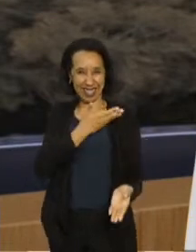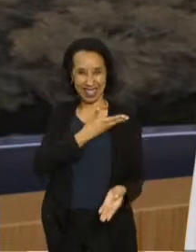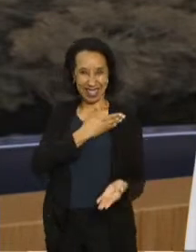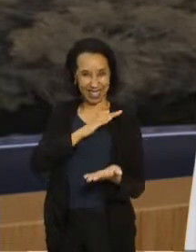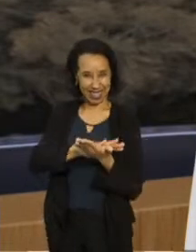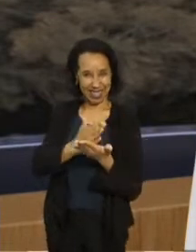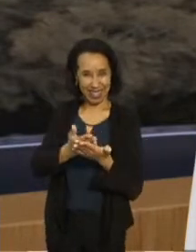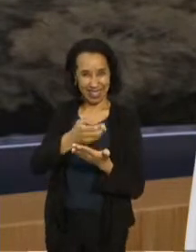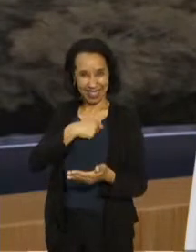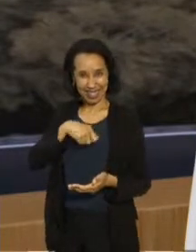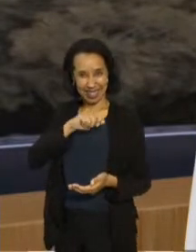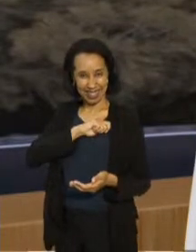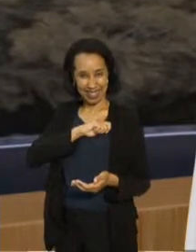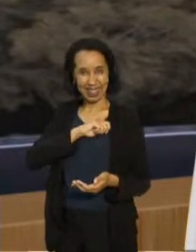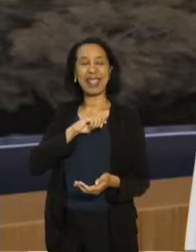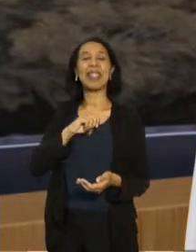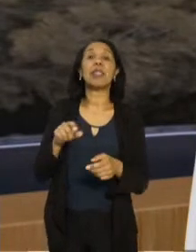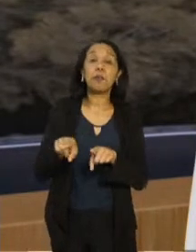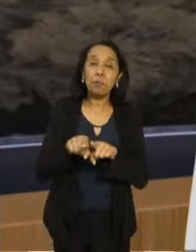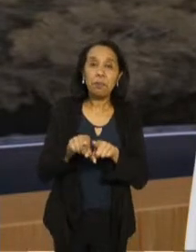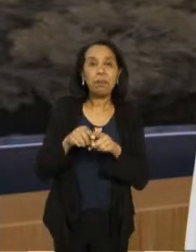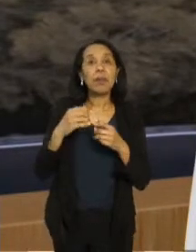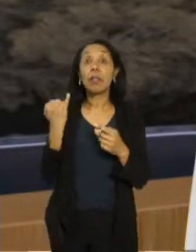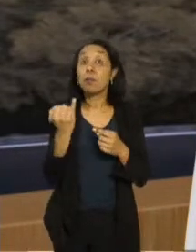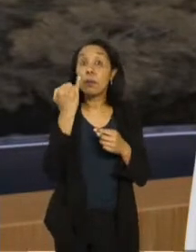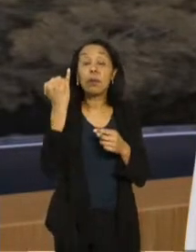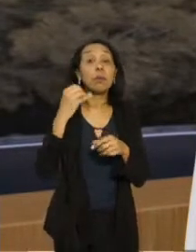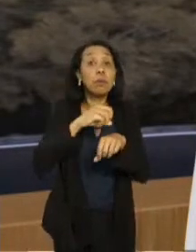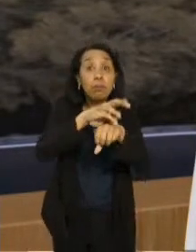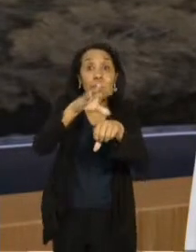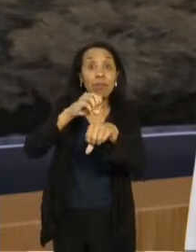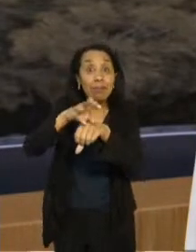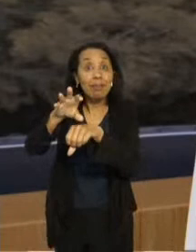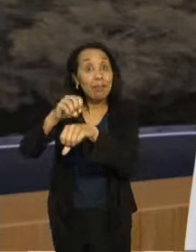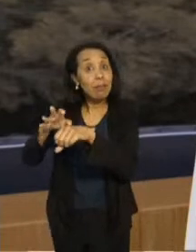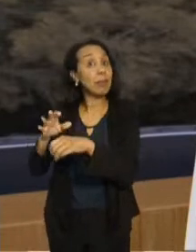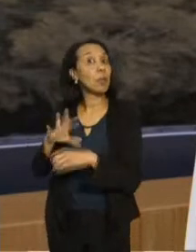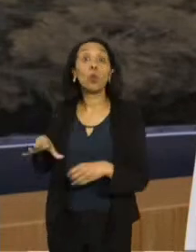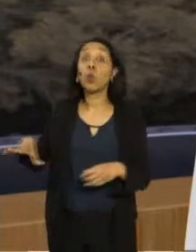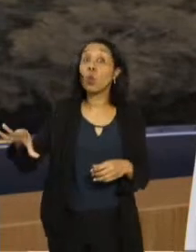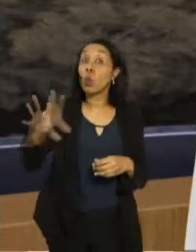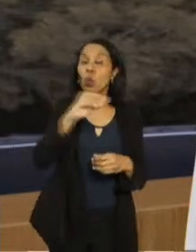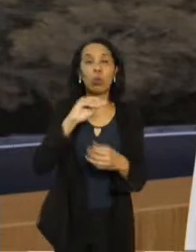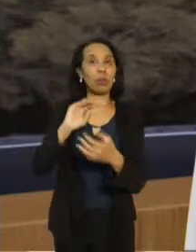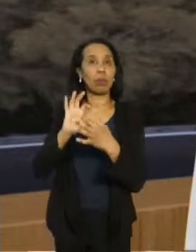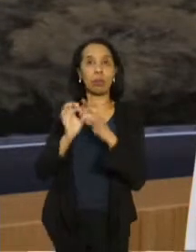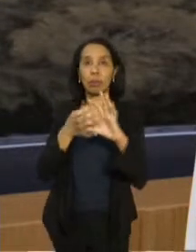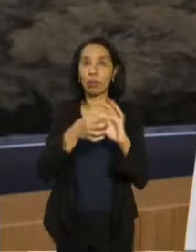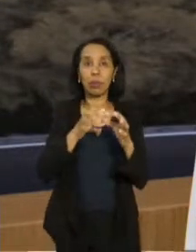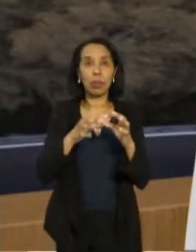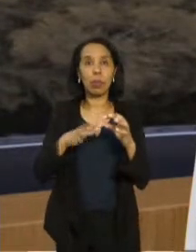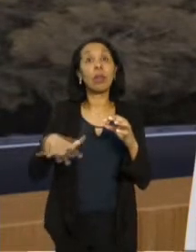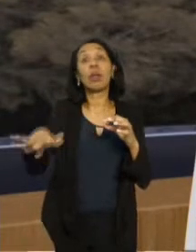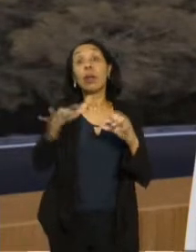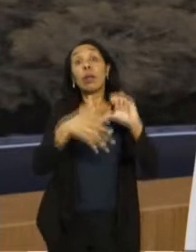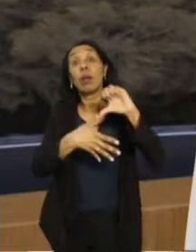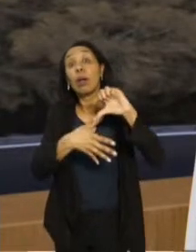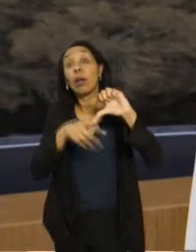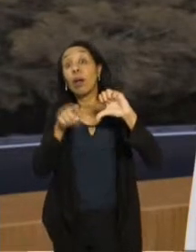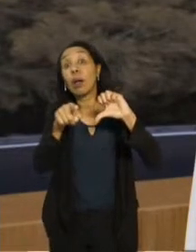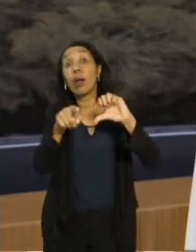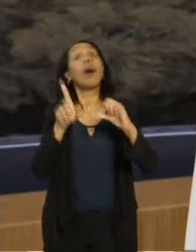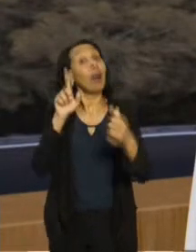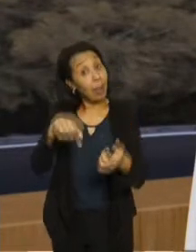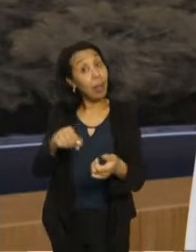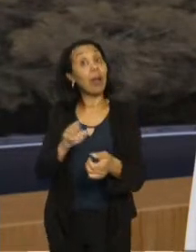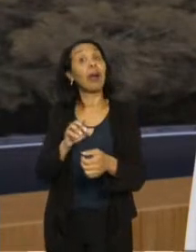fez a tradução simultânea. Importante levar essa mensagem para o seu contexto, tropicalizar para onde você está e de que forma